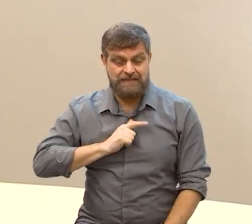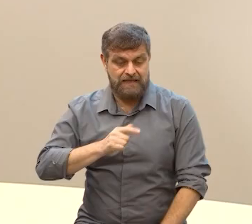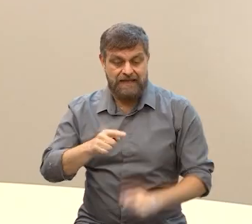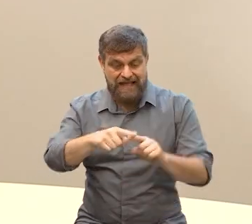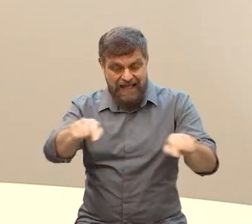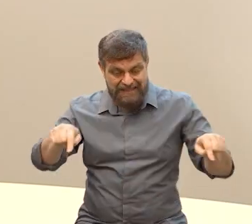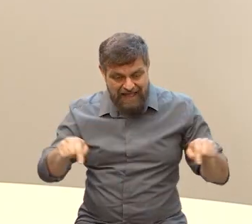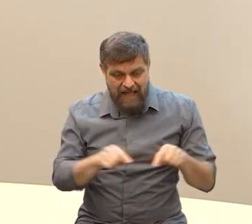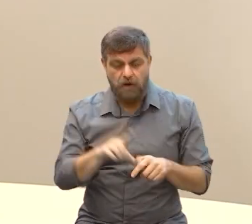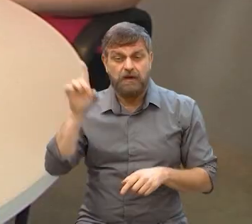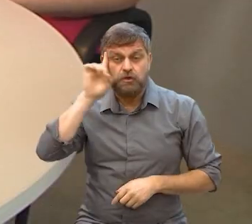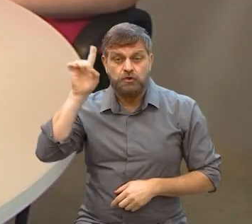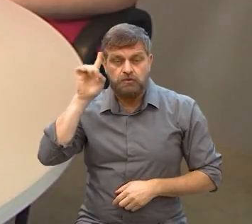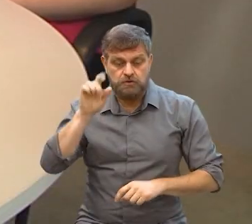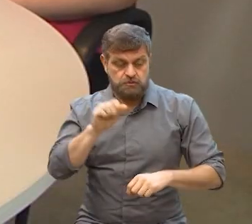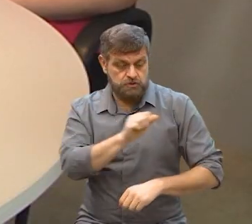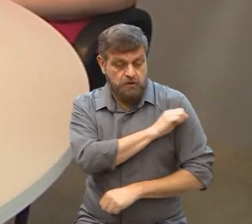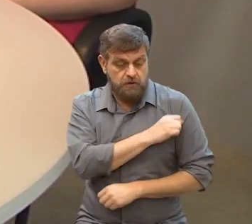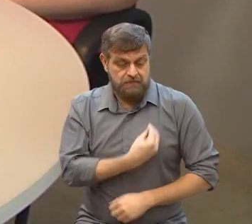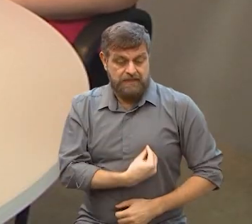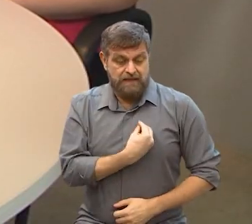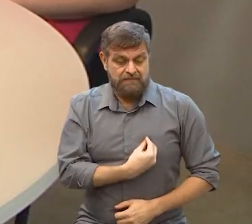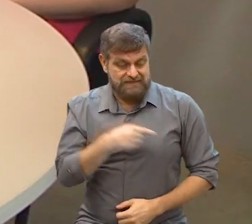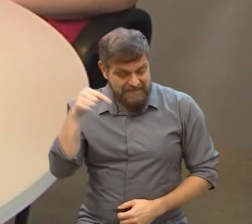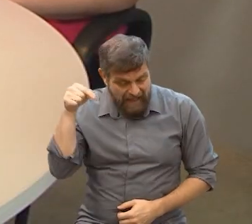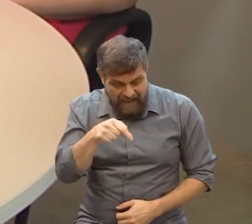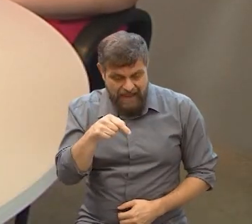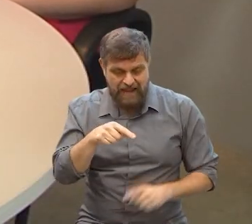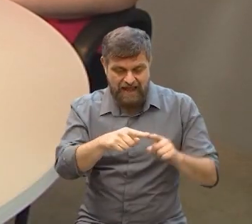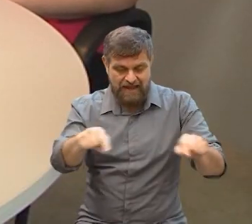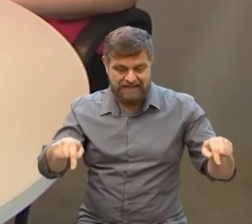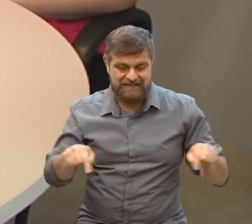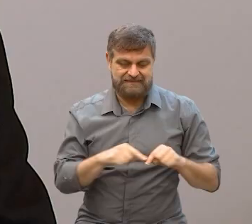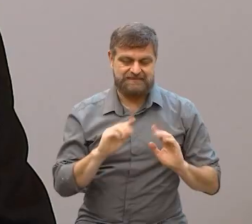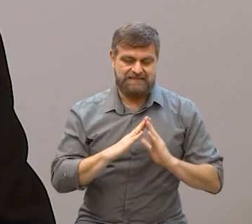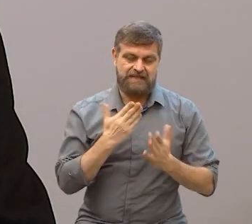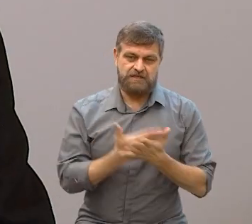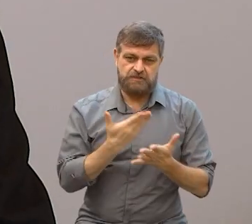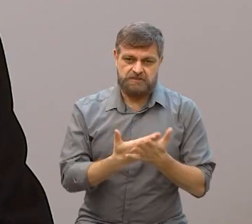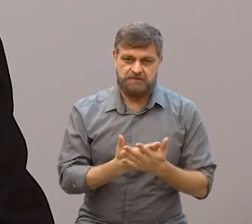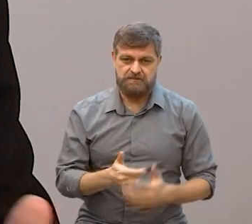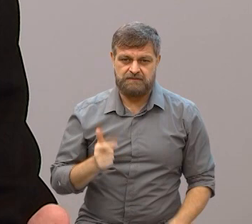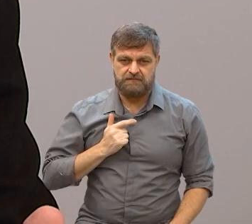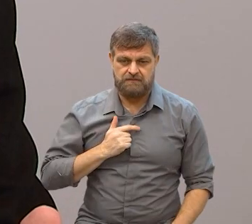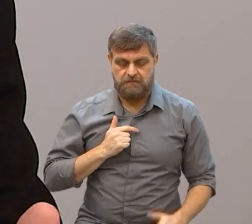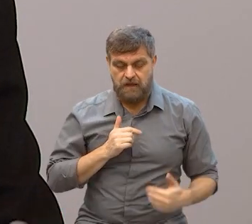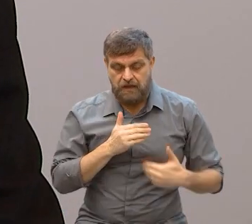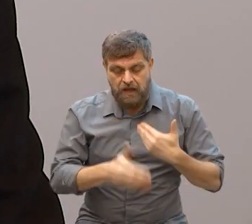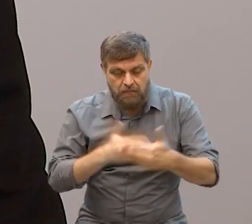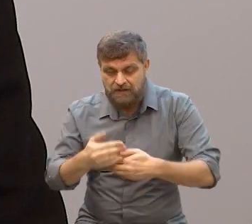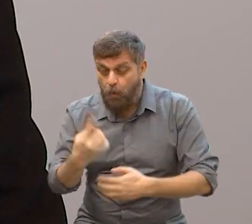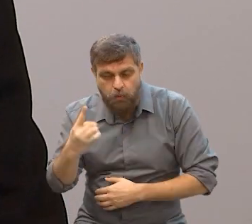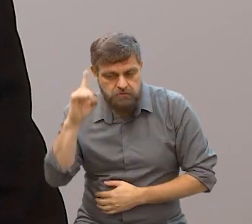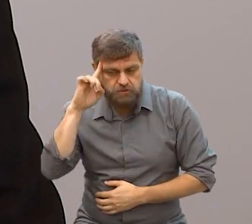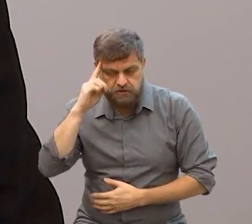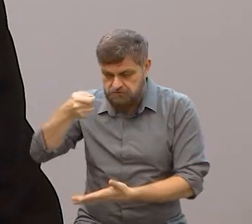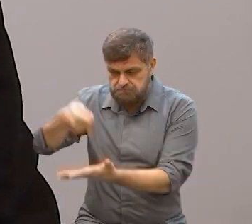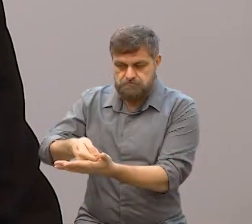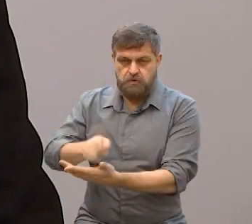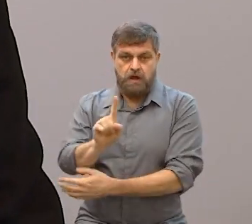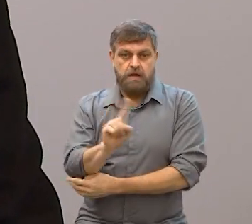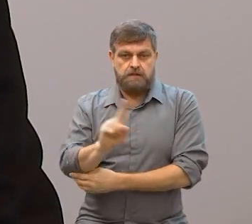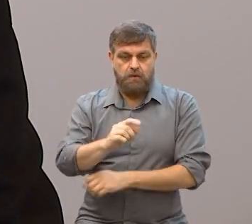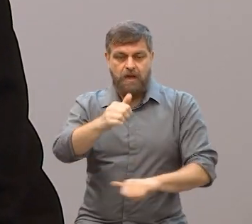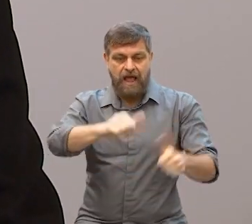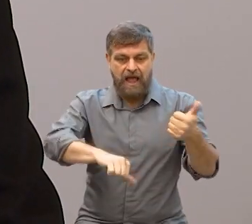sala de aula, o dia a dia daquele estudante, né? Isso então, é um processo, ela não pode ser pontual, né? Então, a